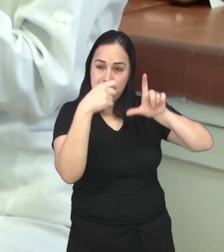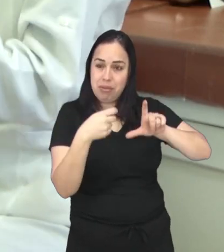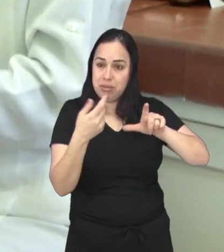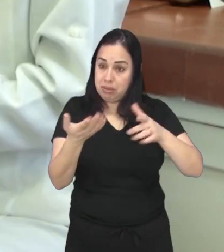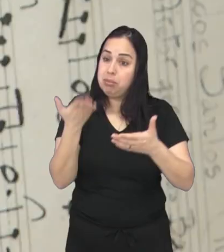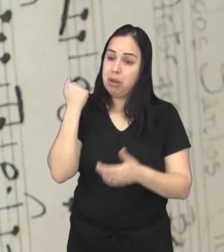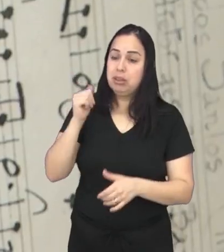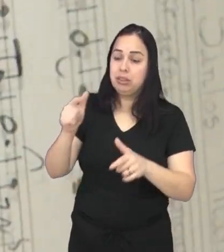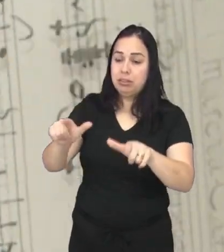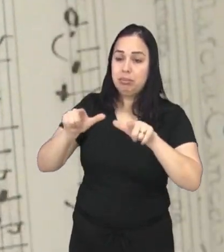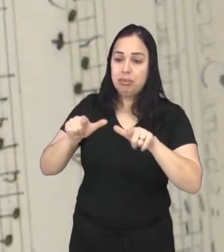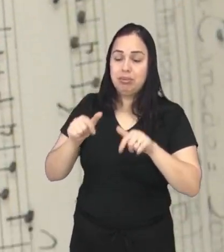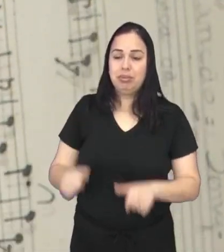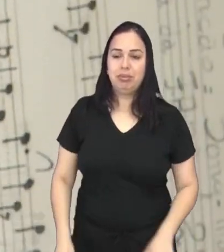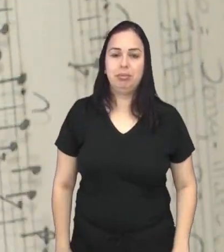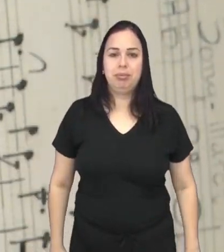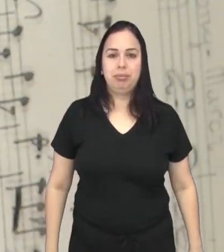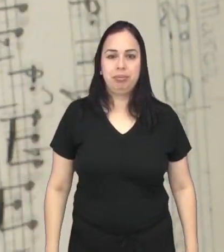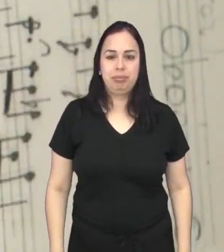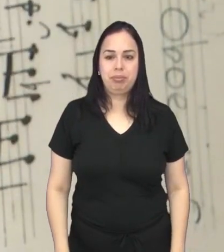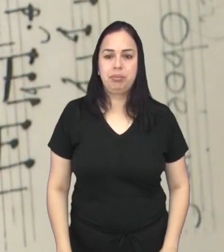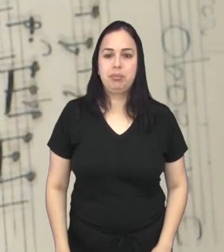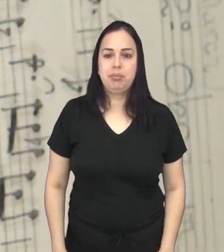filmava, traga.